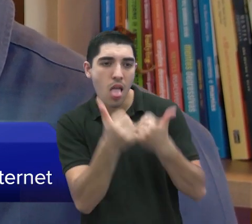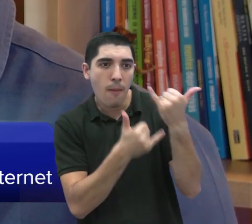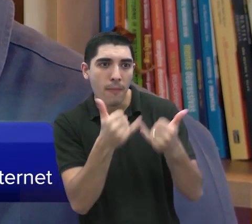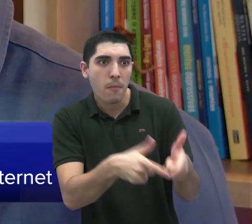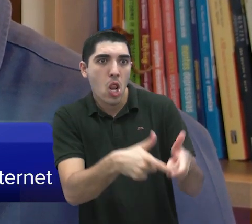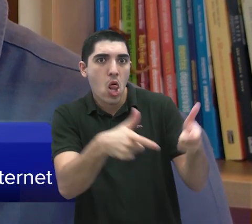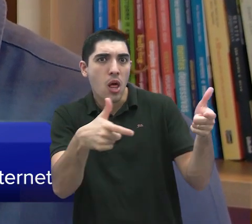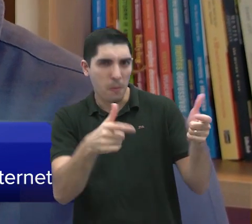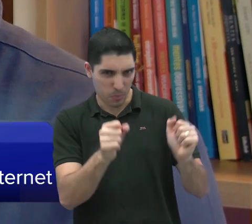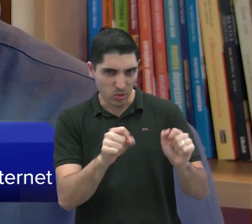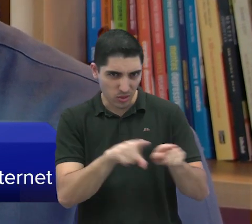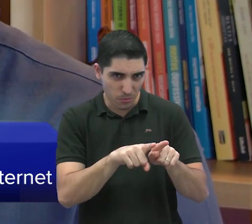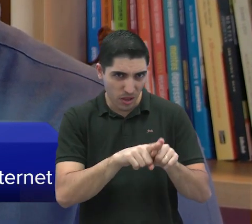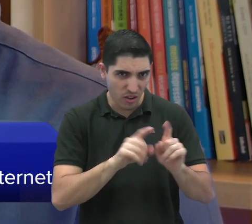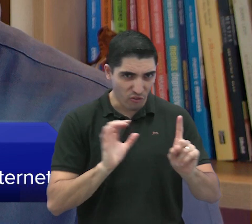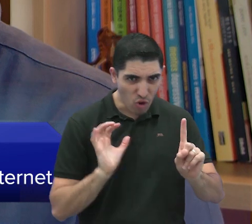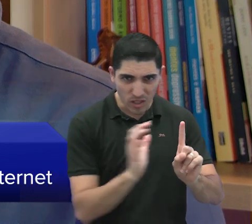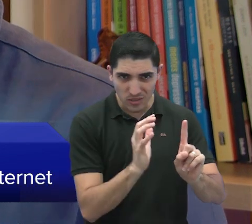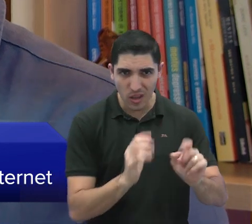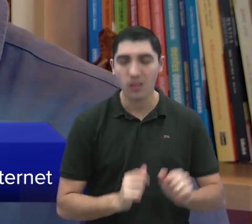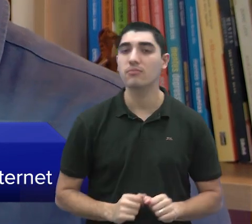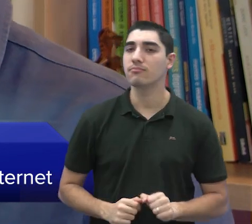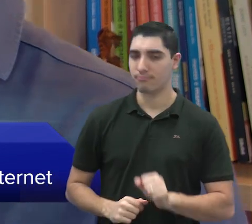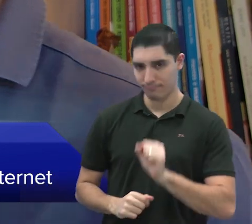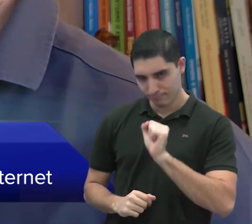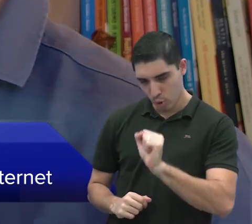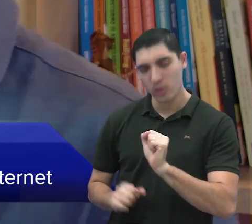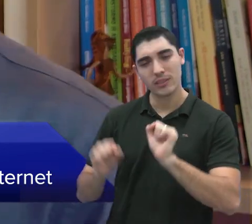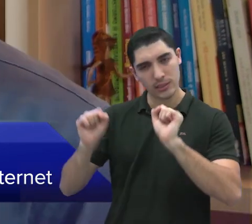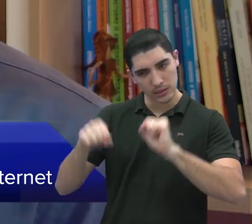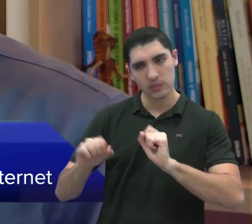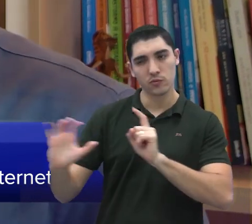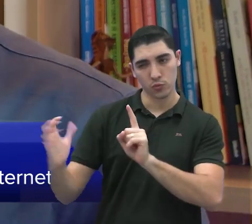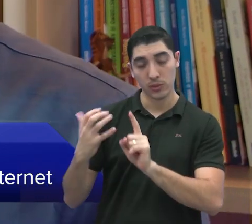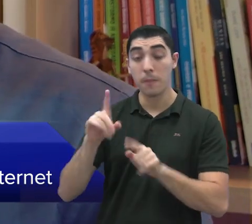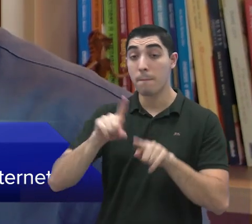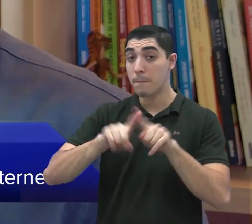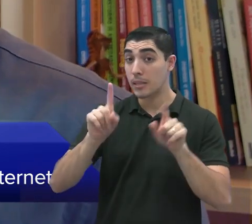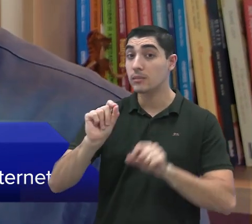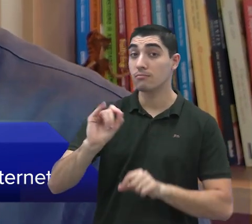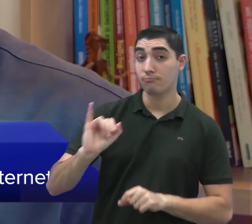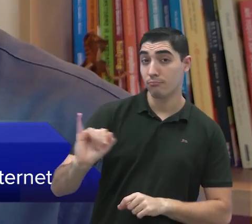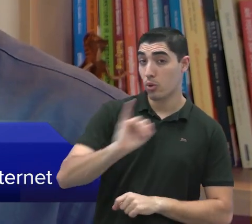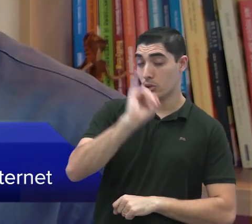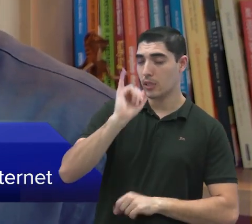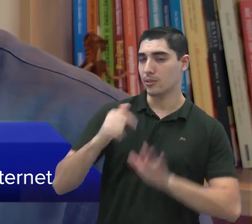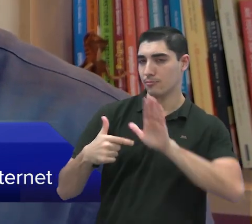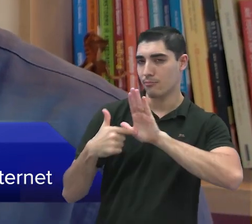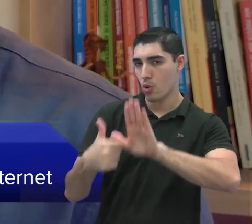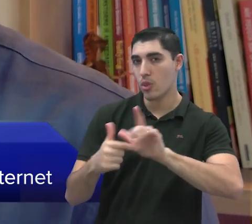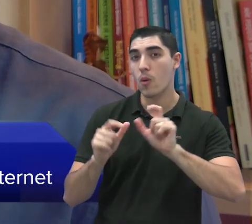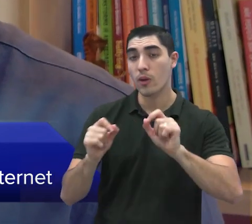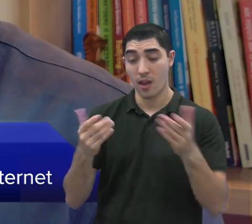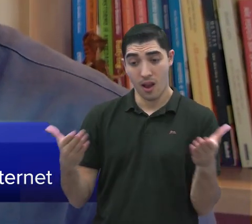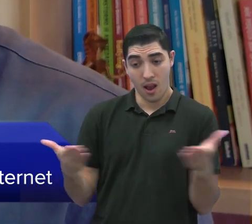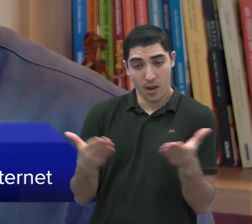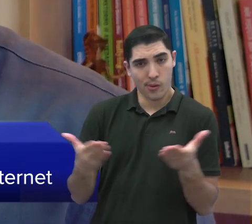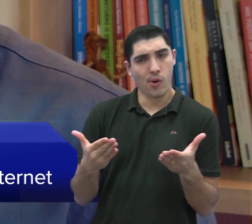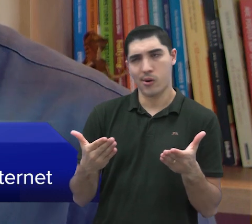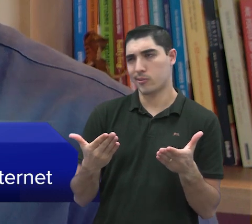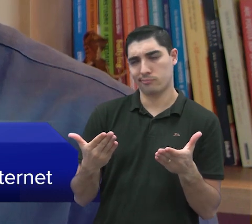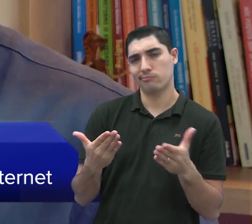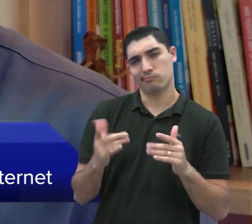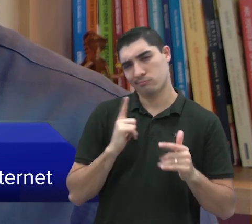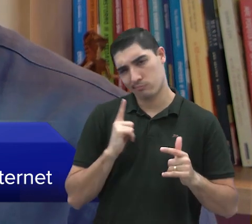brincadeira pode ter, também acaba influenciando? Isso com certeza. E uma coisa bastante interessante de se salientar é que